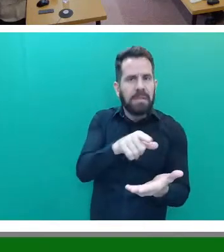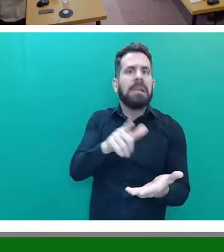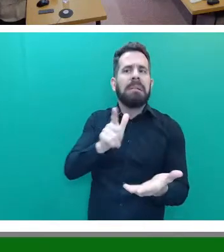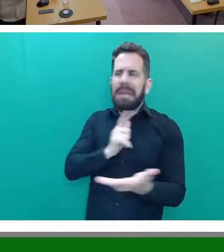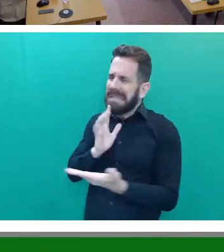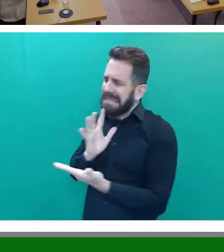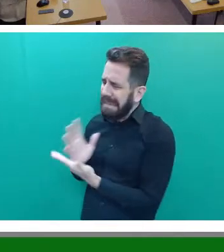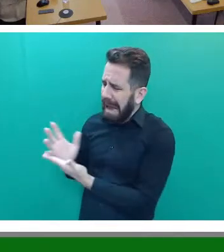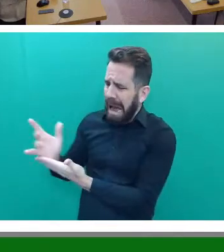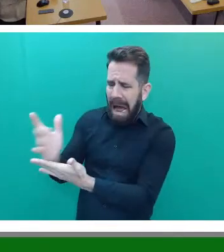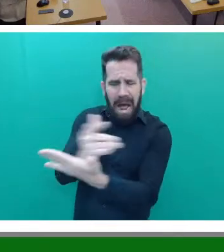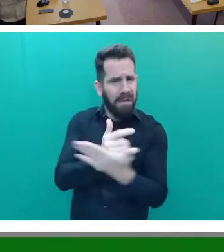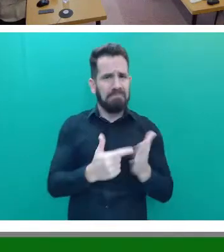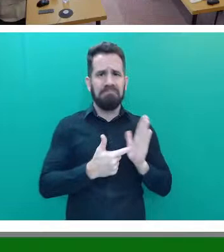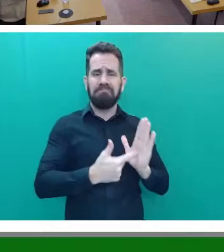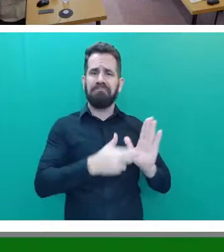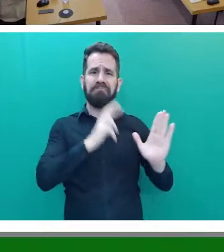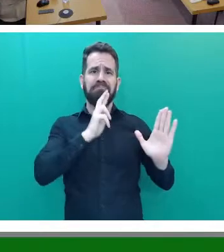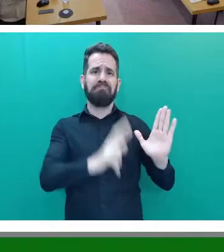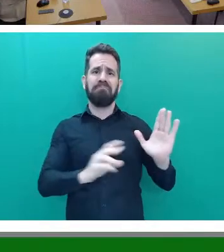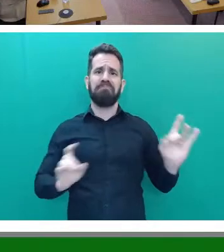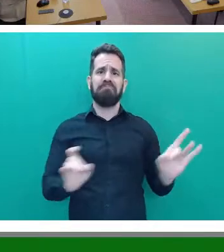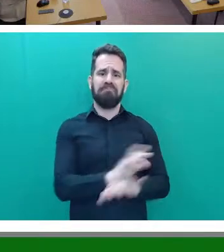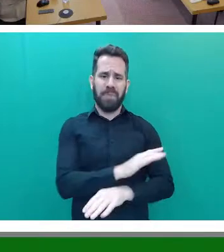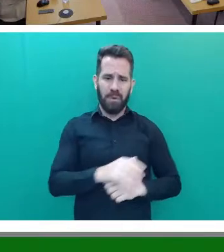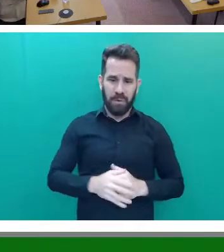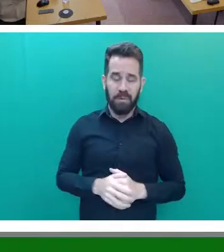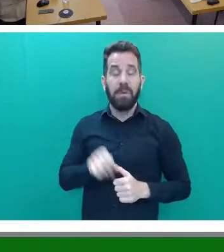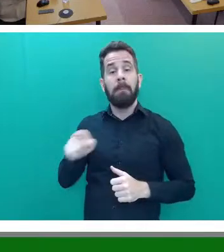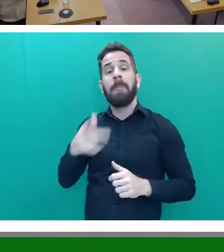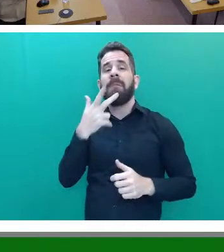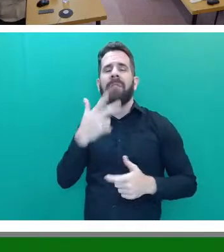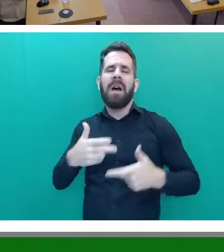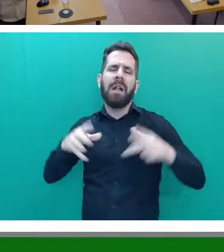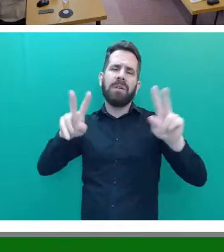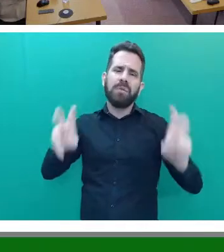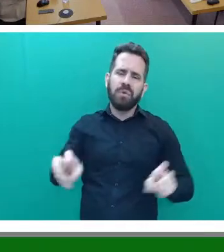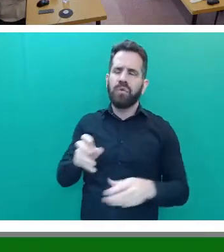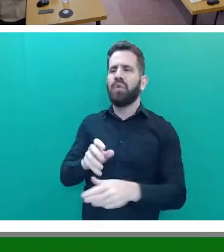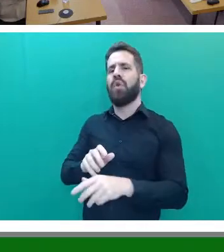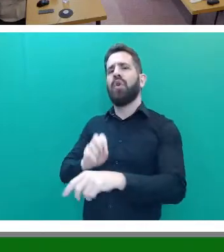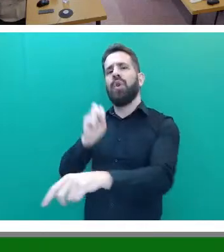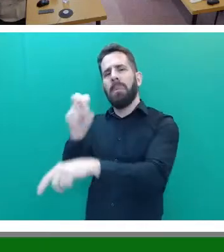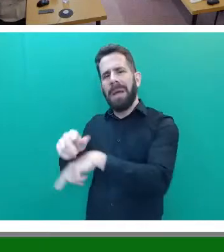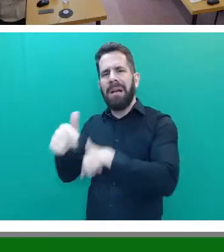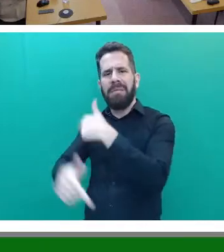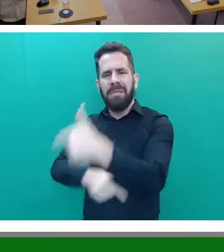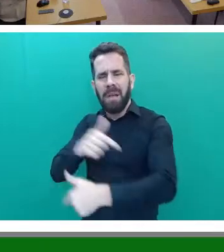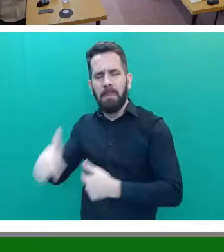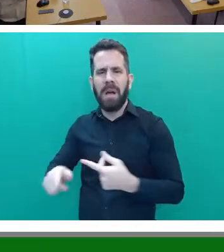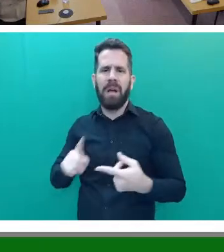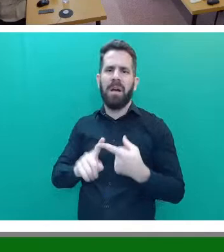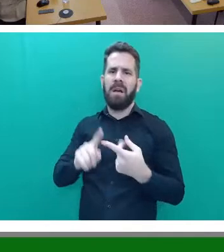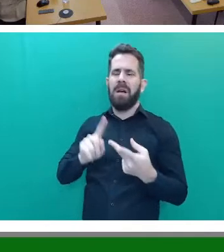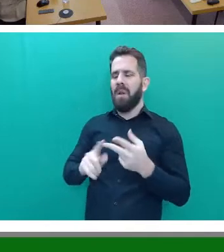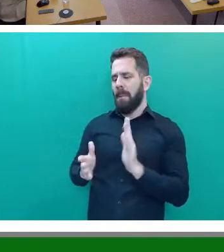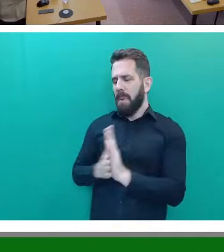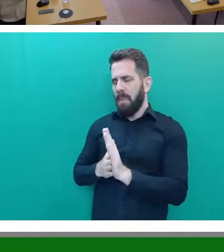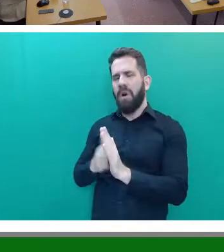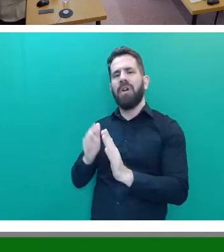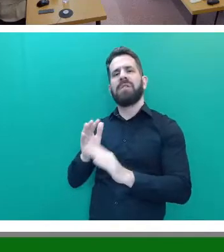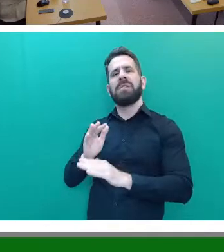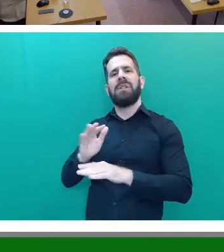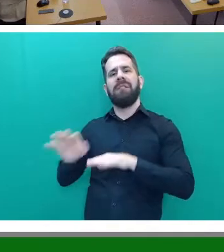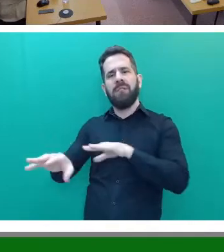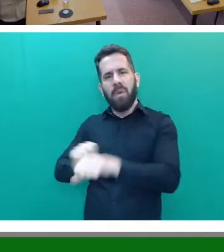pesquisa, destacar o papel do mercado de trabalho ao se pensar a formação de futuros profissionais, você apresentou questões históricas e